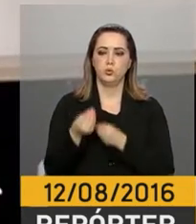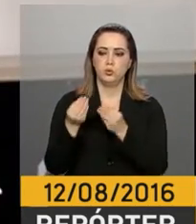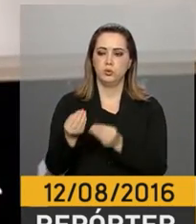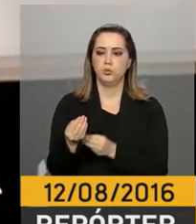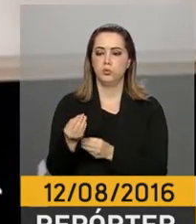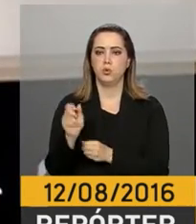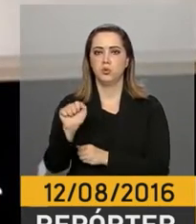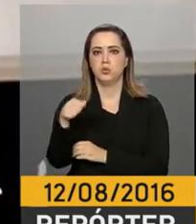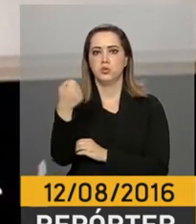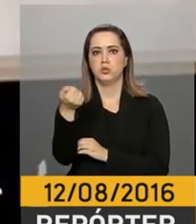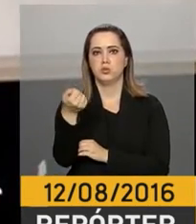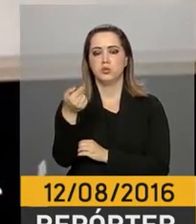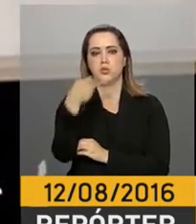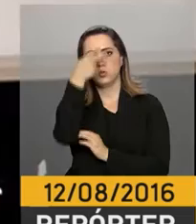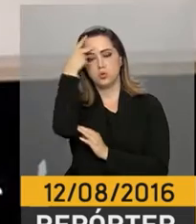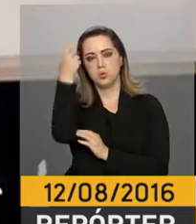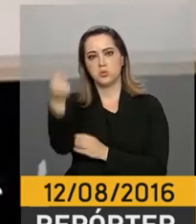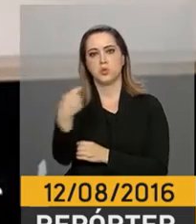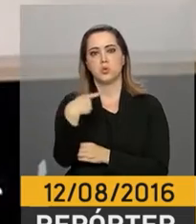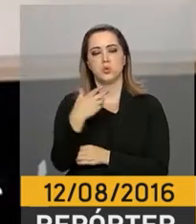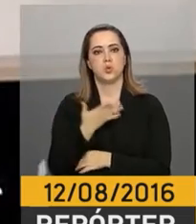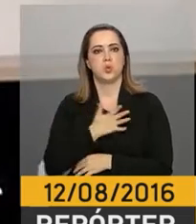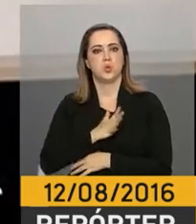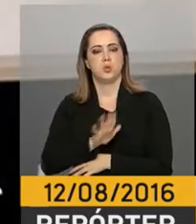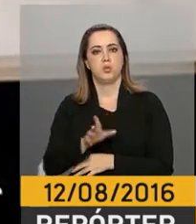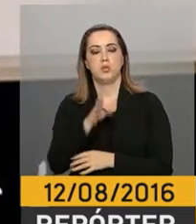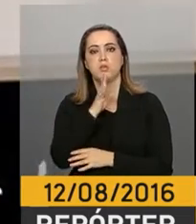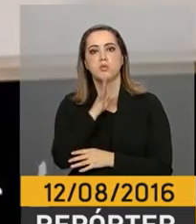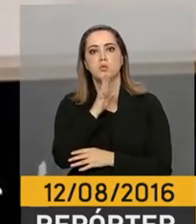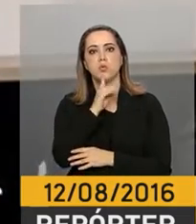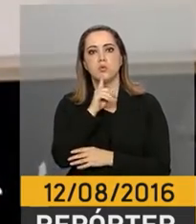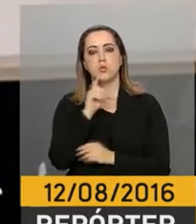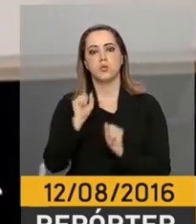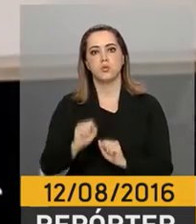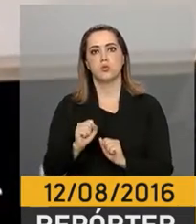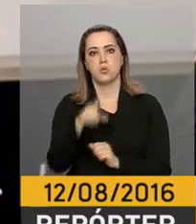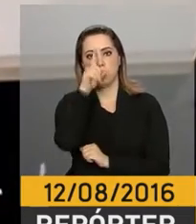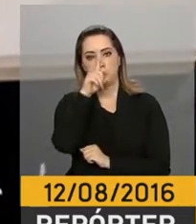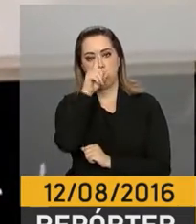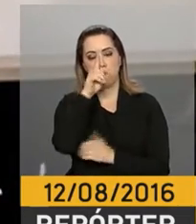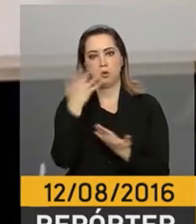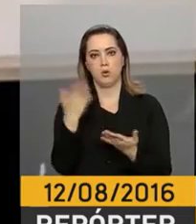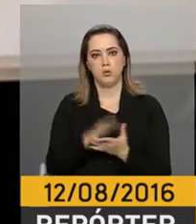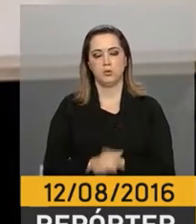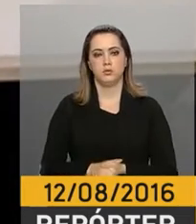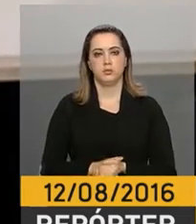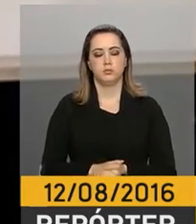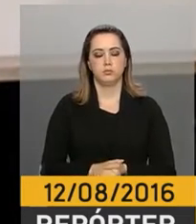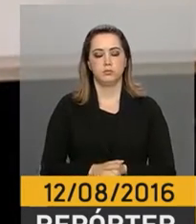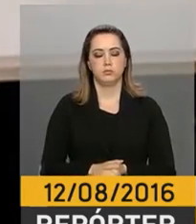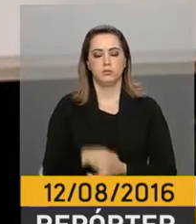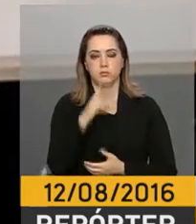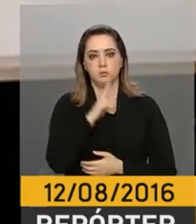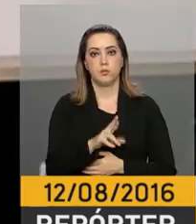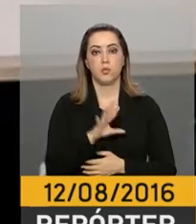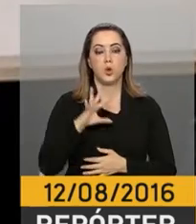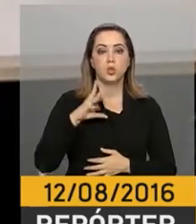a um turista que não conhece o Rio de Janeiro, que indo para uma área perigosa ele pode... Toda cidade do mundo, e eu não conheço